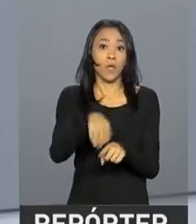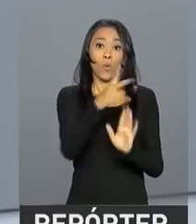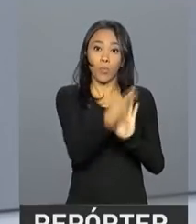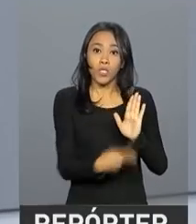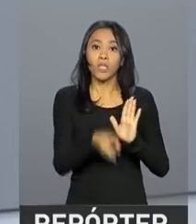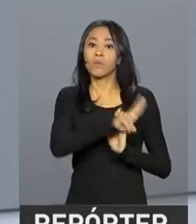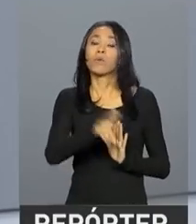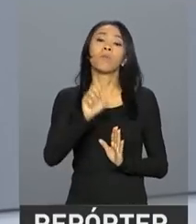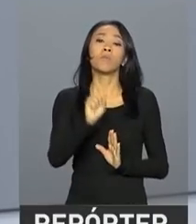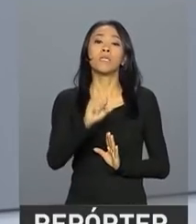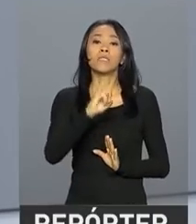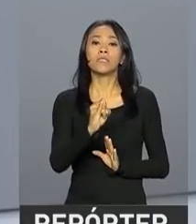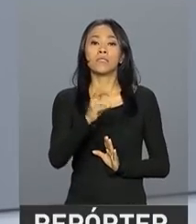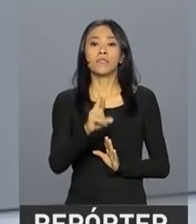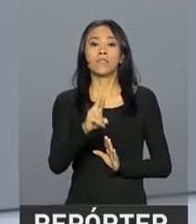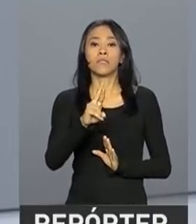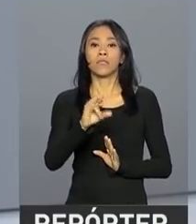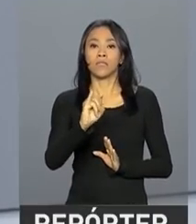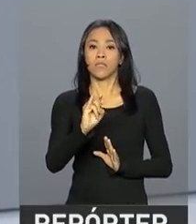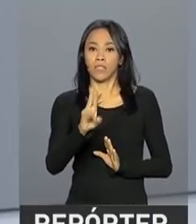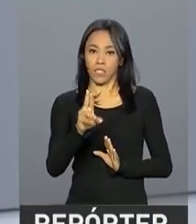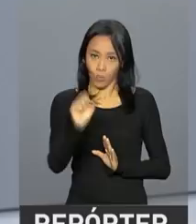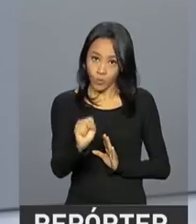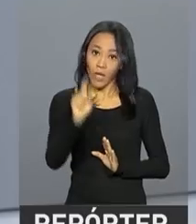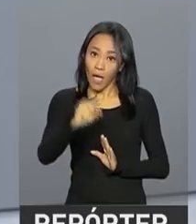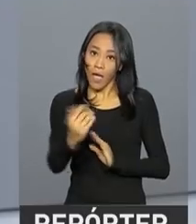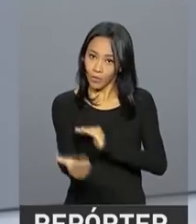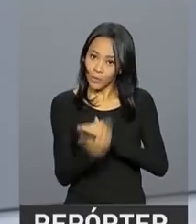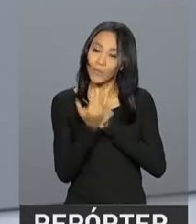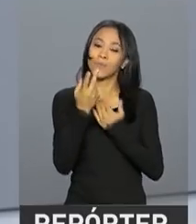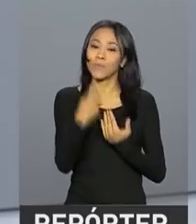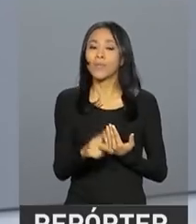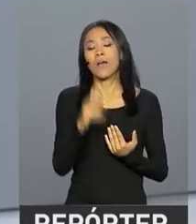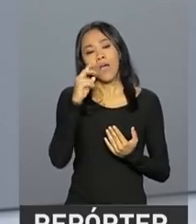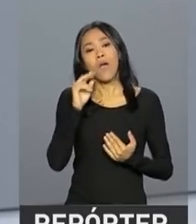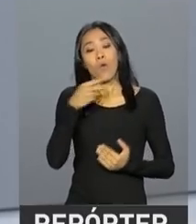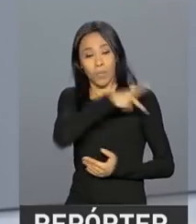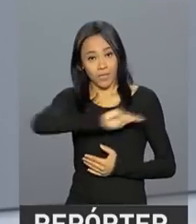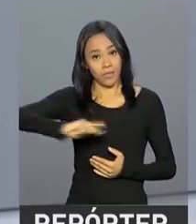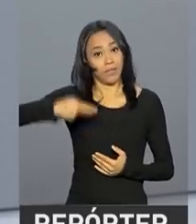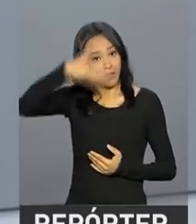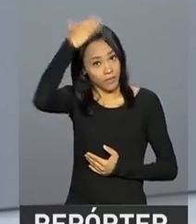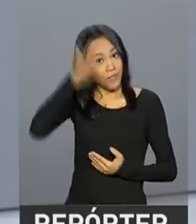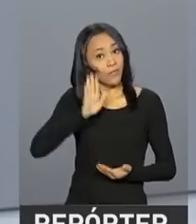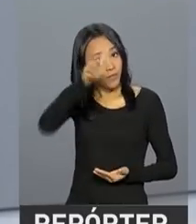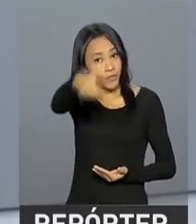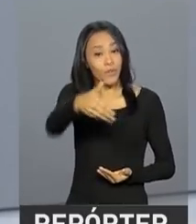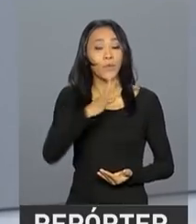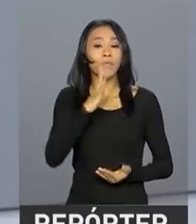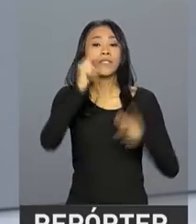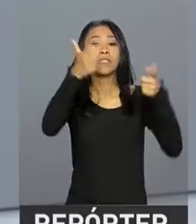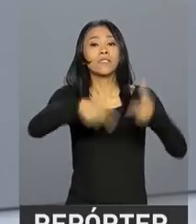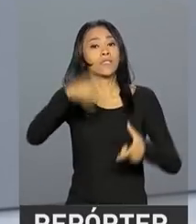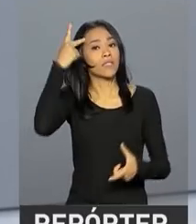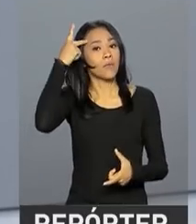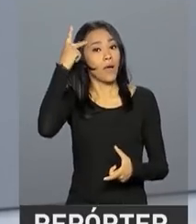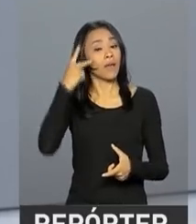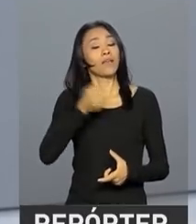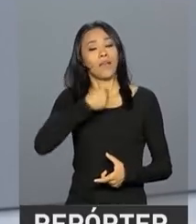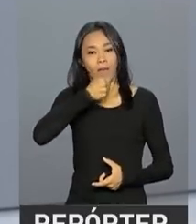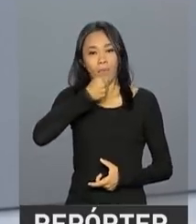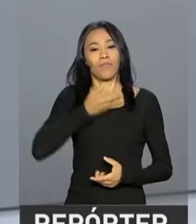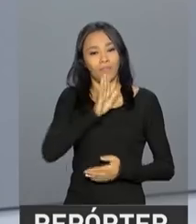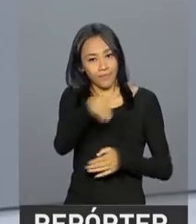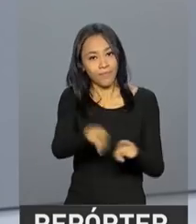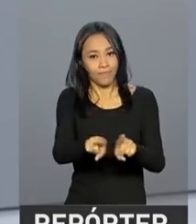na liderança mundial de produção da luz. O presidente Michel Temer conheceu o Sirius em Campinas e a nossa repórter Luana Karen